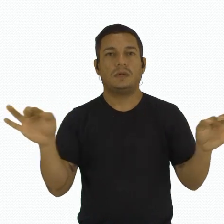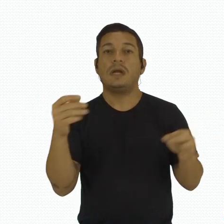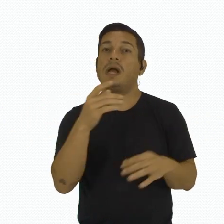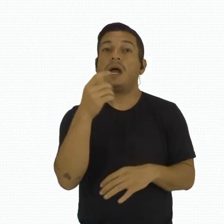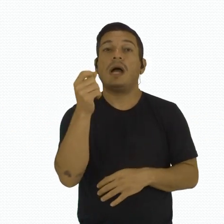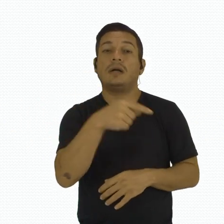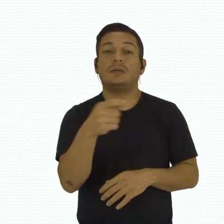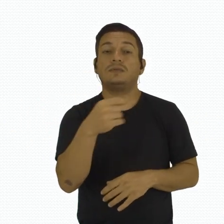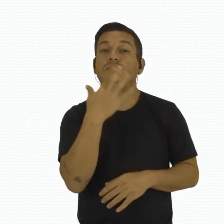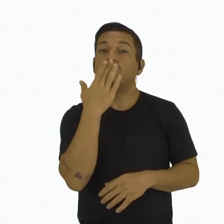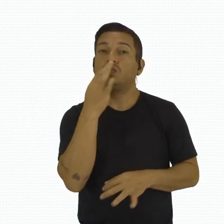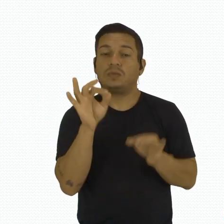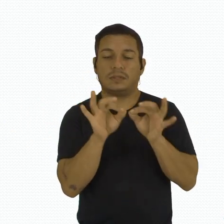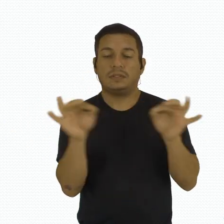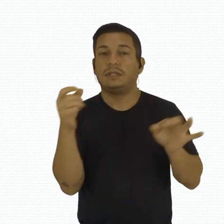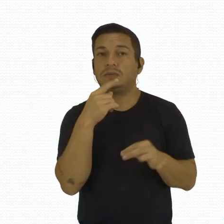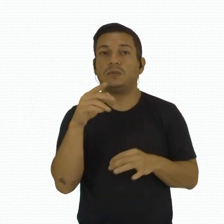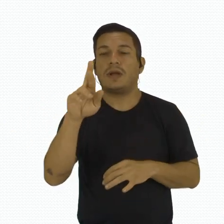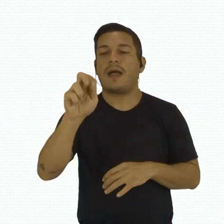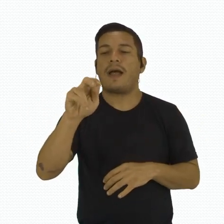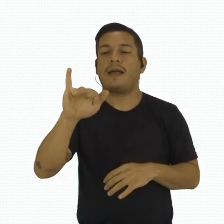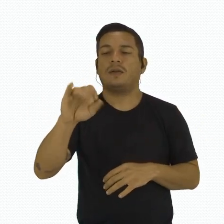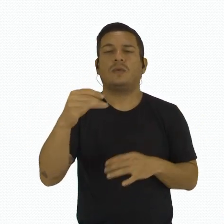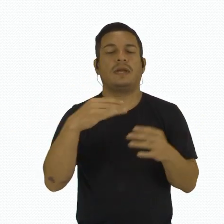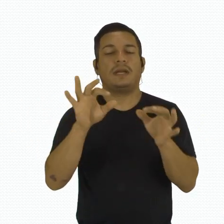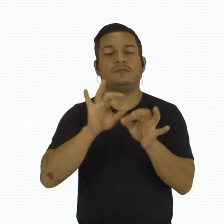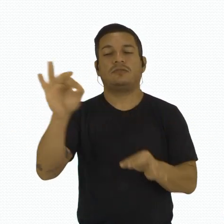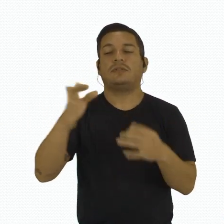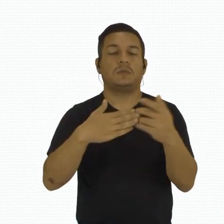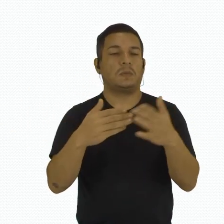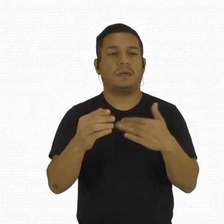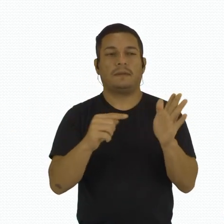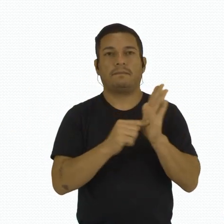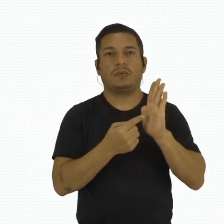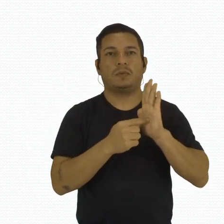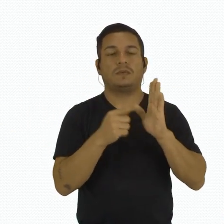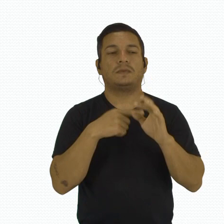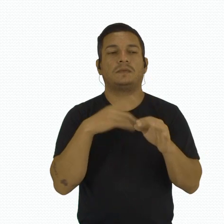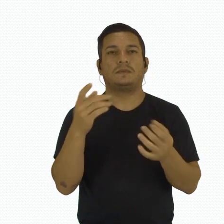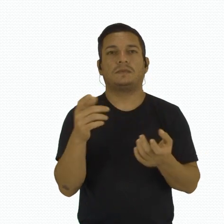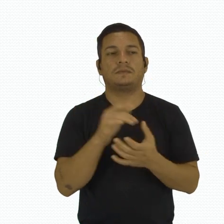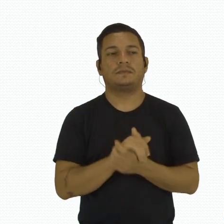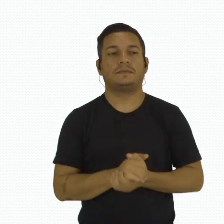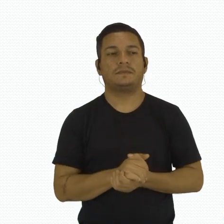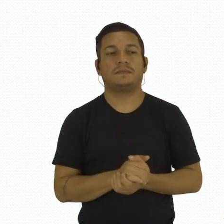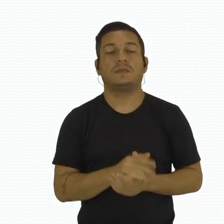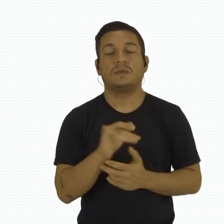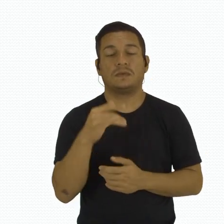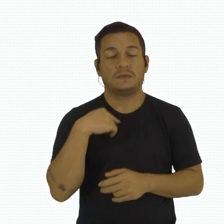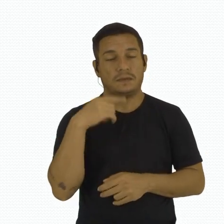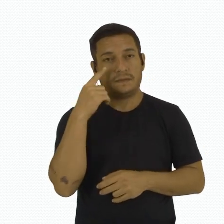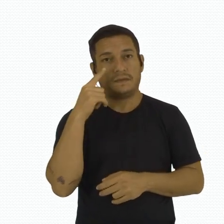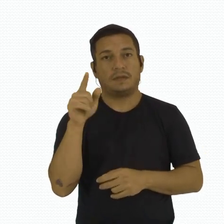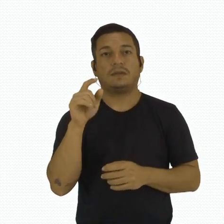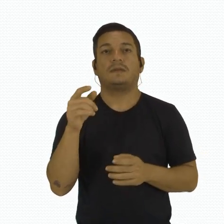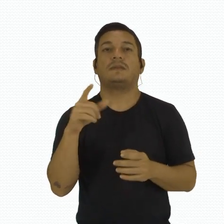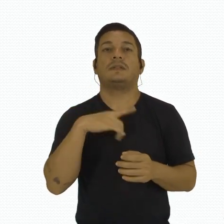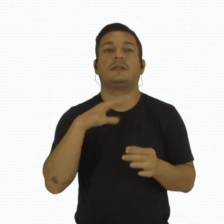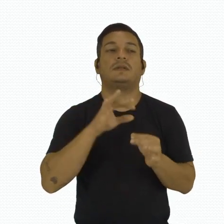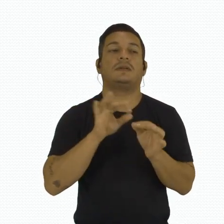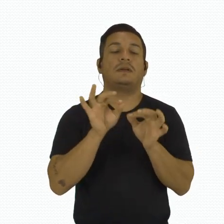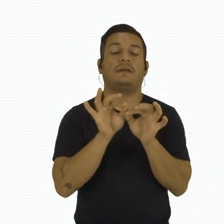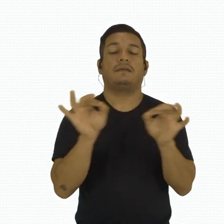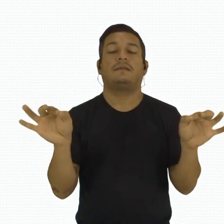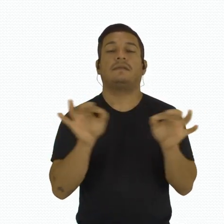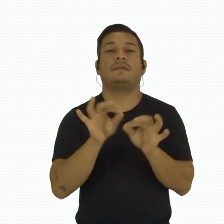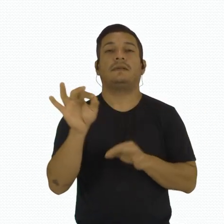azul e o raio, né, é a distância de qualquer ponto ao centro da circunferência. Quando você dobra o raio, você tem o diâmetro,